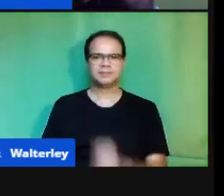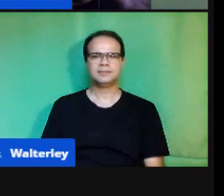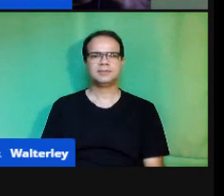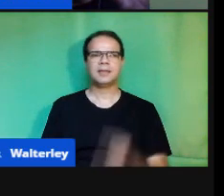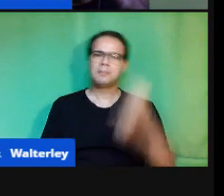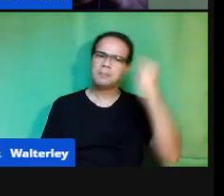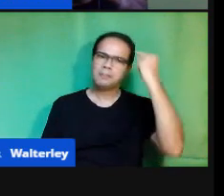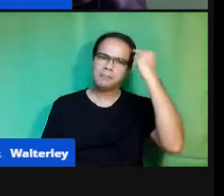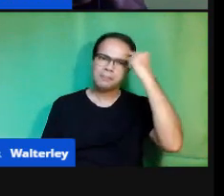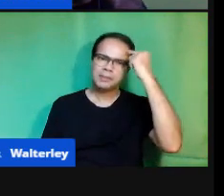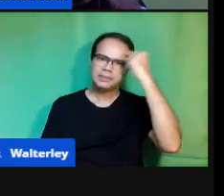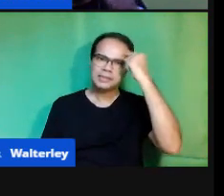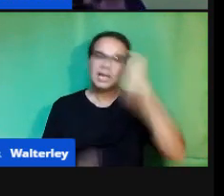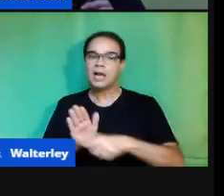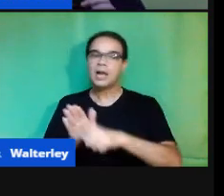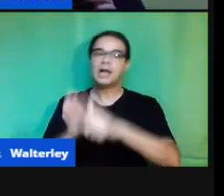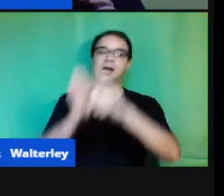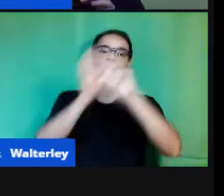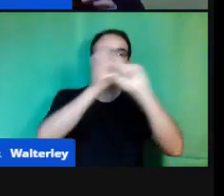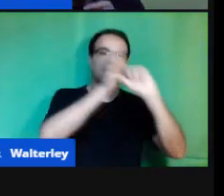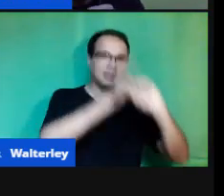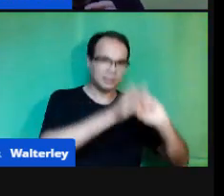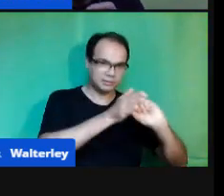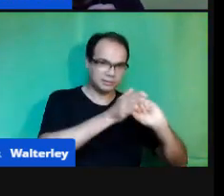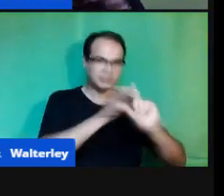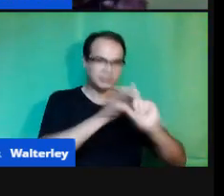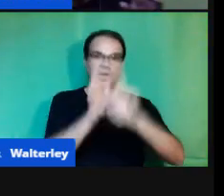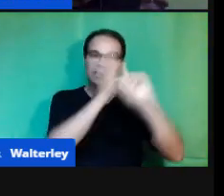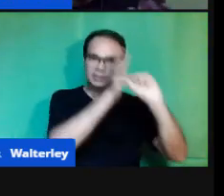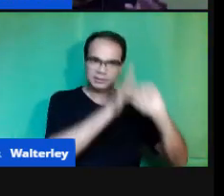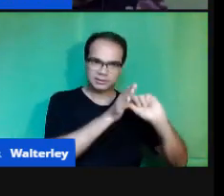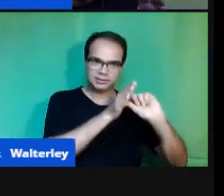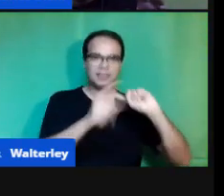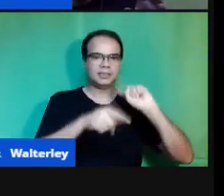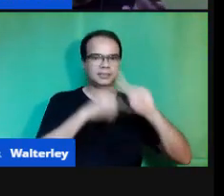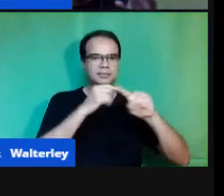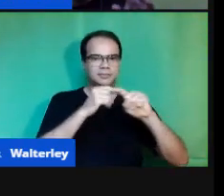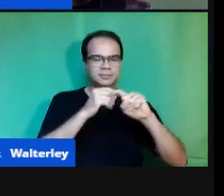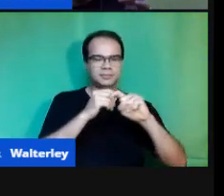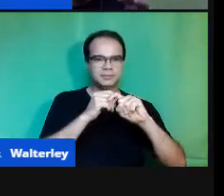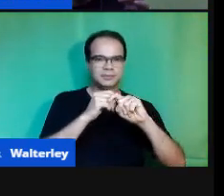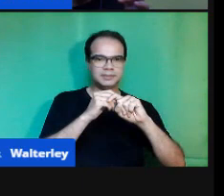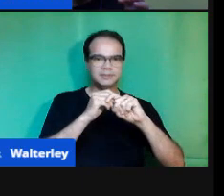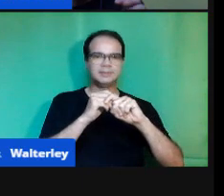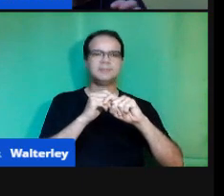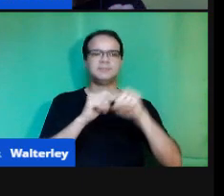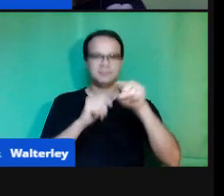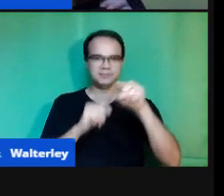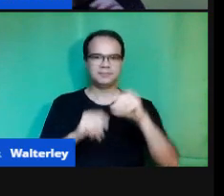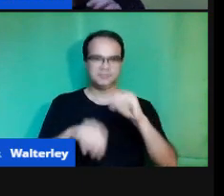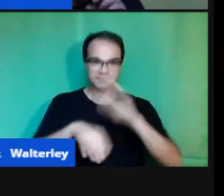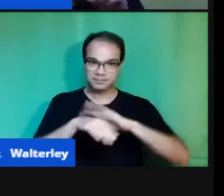pensar antes do exercício final, vamos ver um trechinho de cada um deles. O primeiro documentário